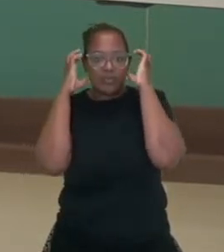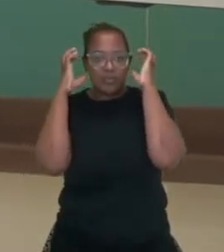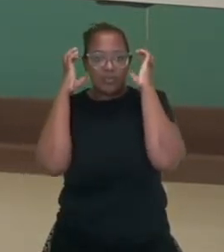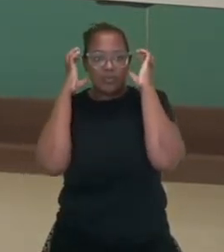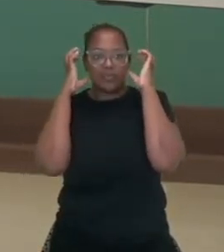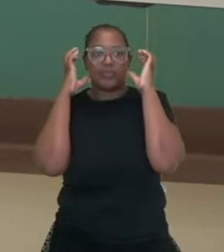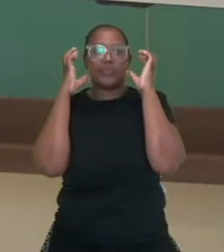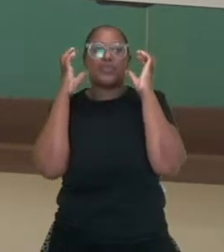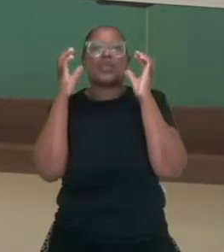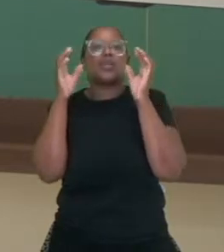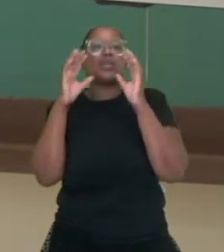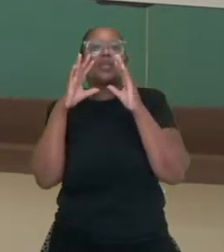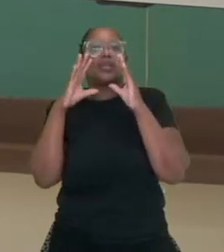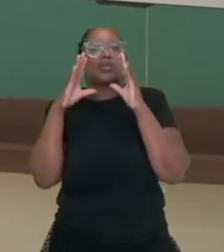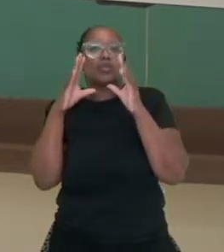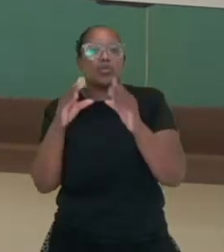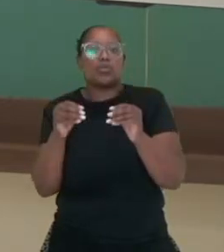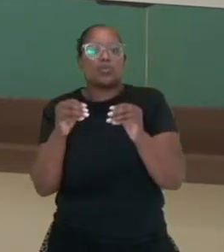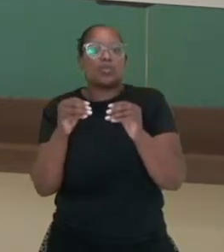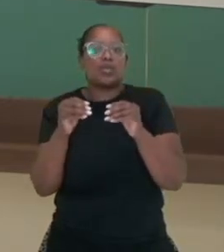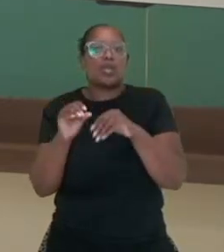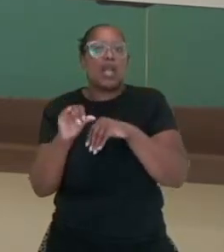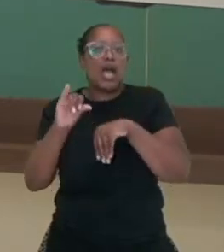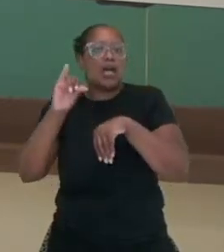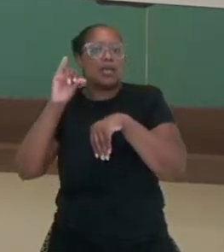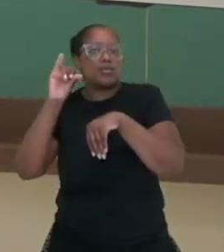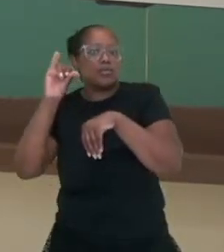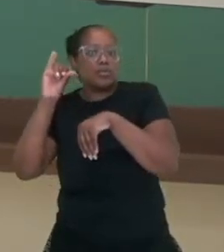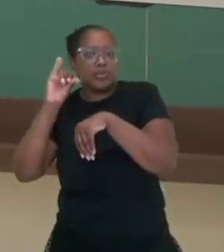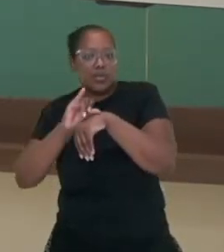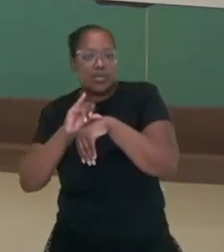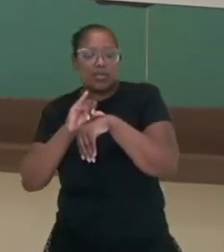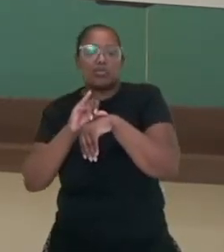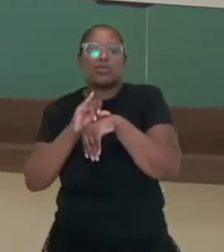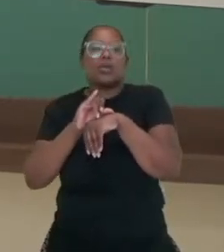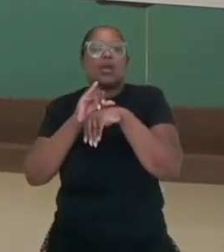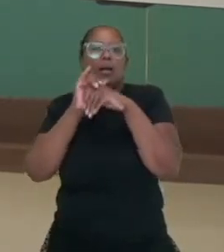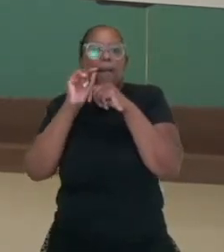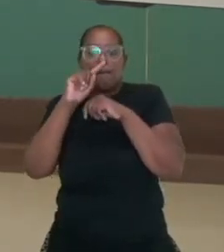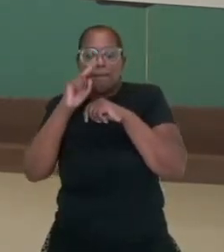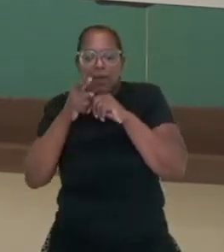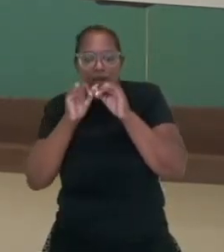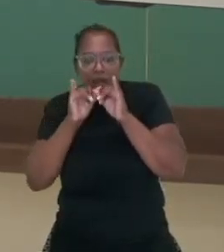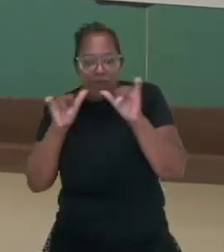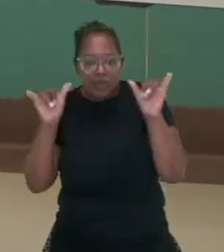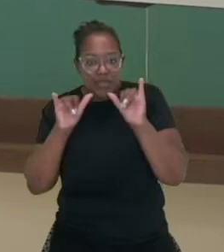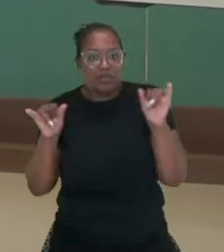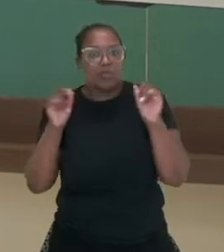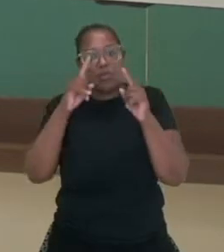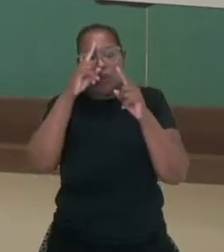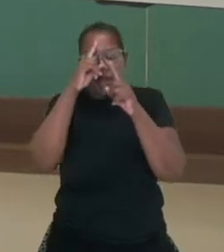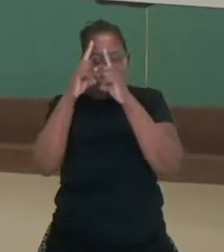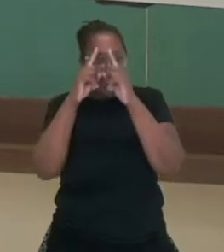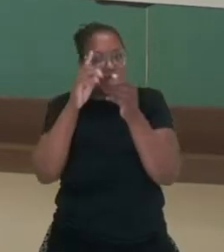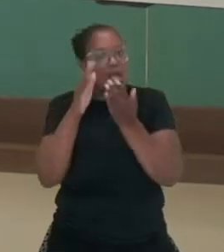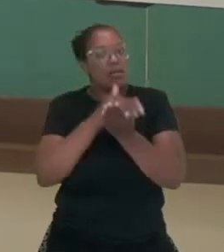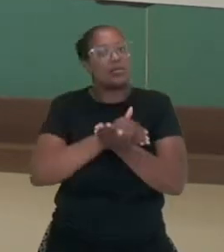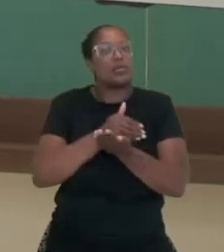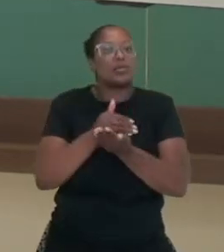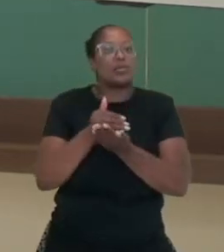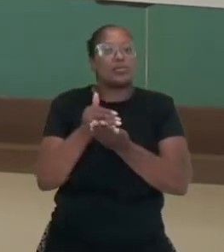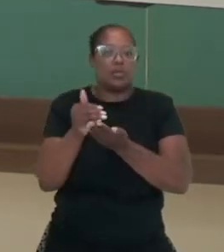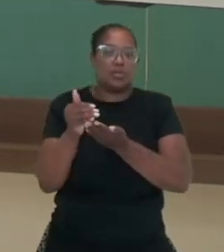é ligada à central pública de telefone. Então, a ideia inicial era que os